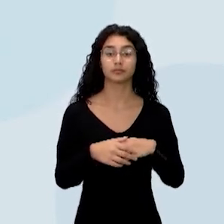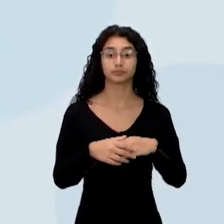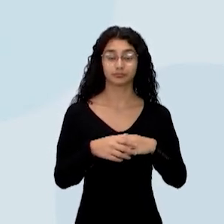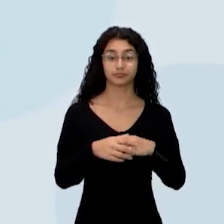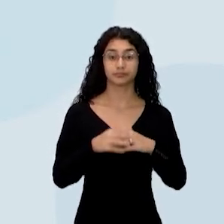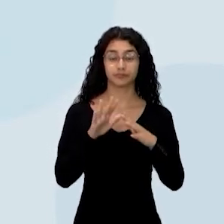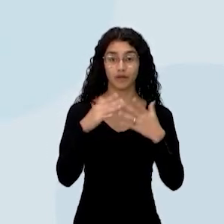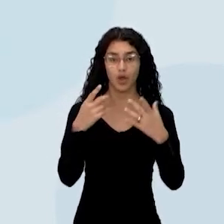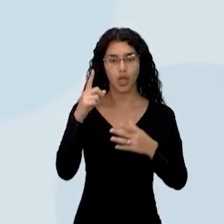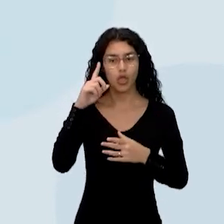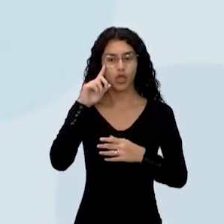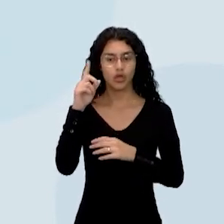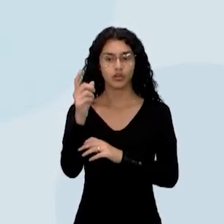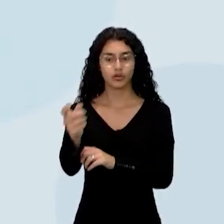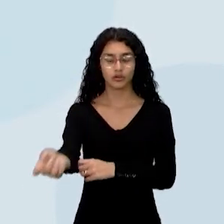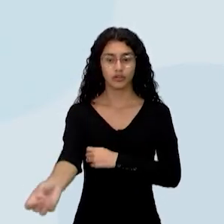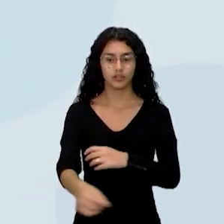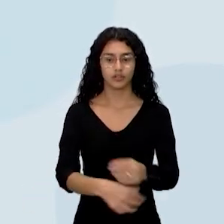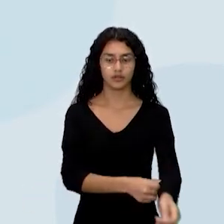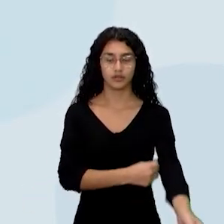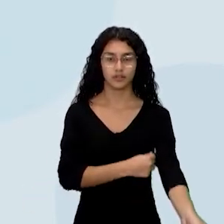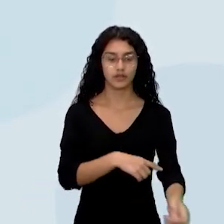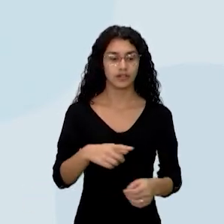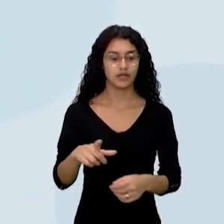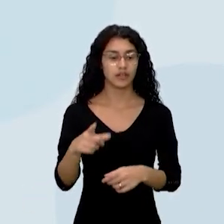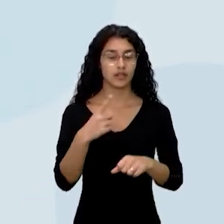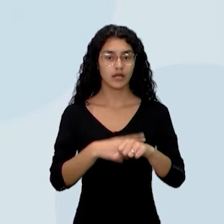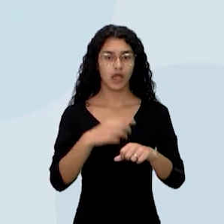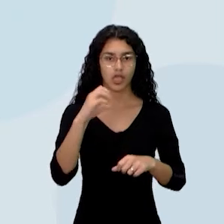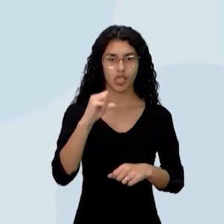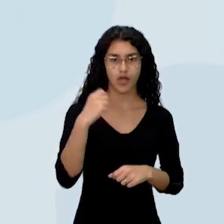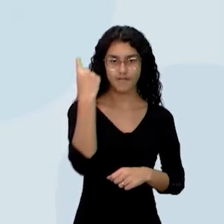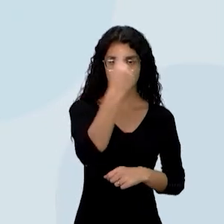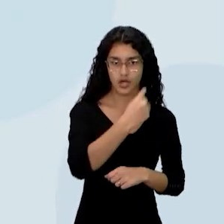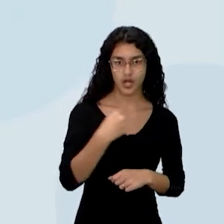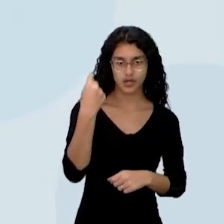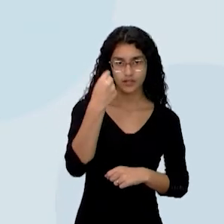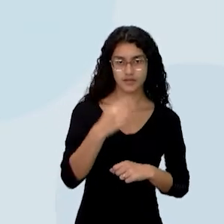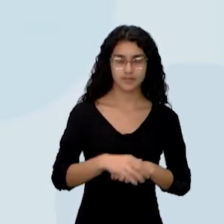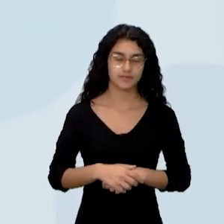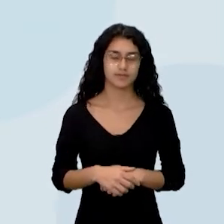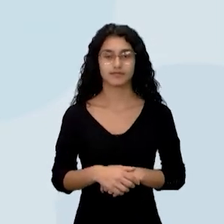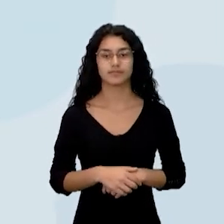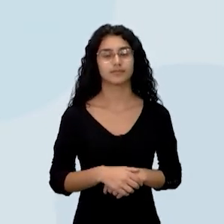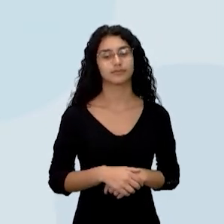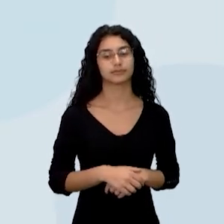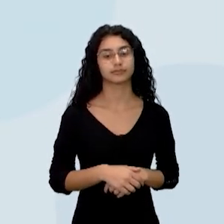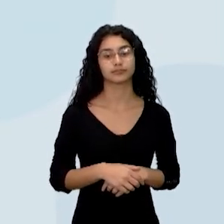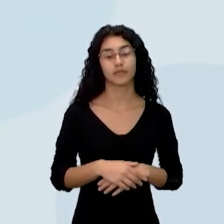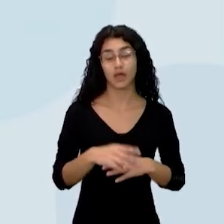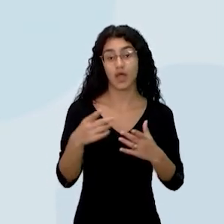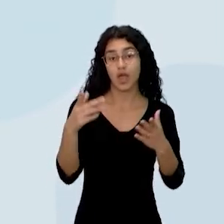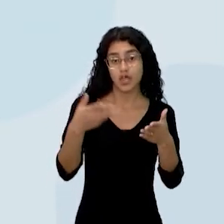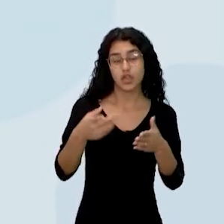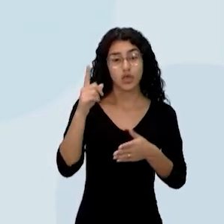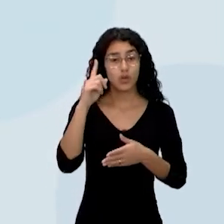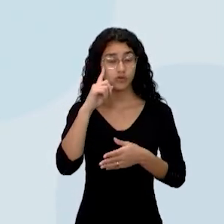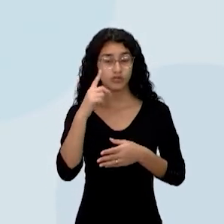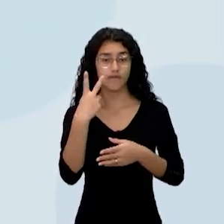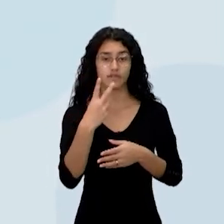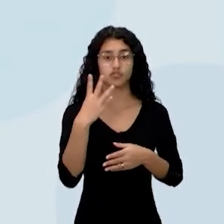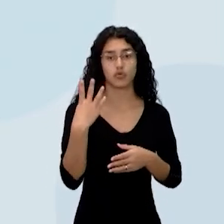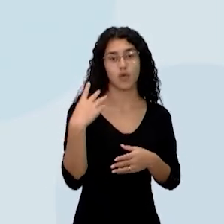eixo. Quer dizer que o dia lá teria 9 horas? Pois é. Um dia lá teria 9 horas. Aqui um dia tem 24 horas. Lá tem